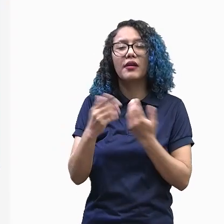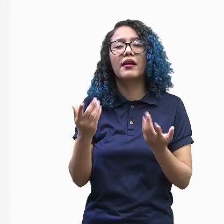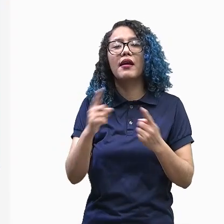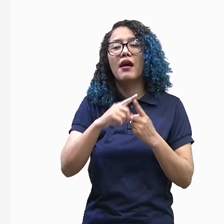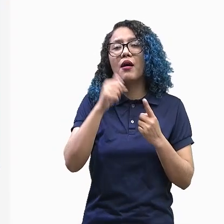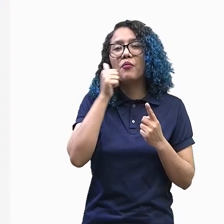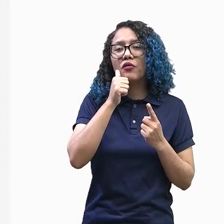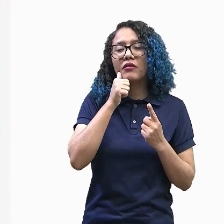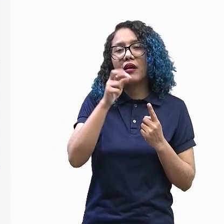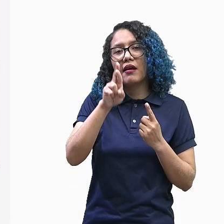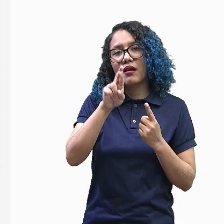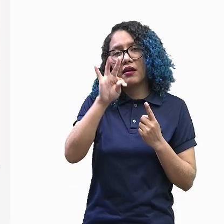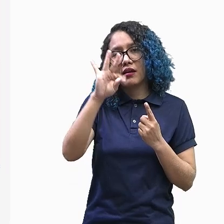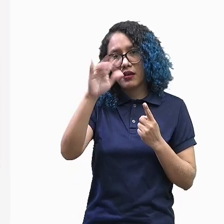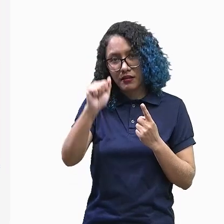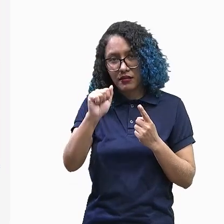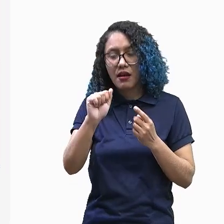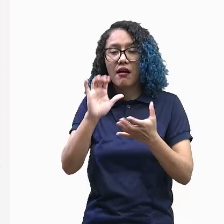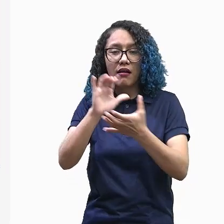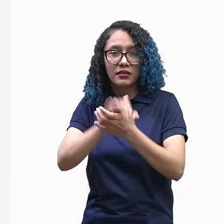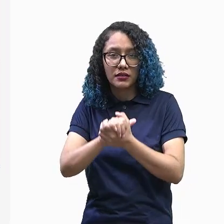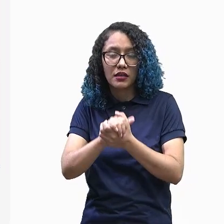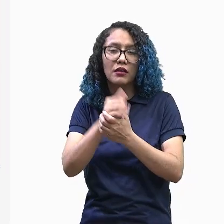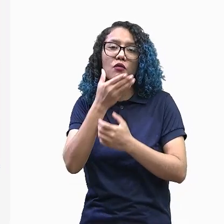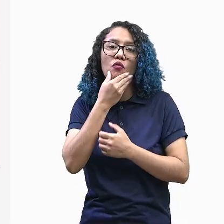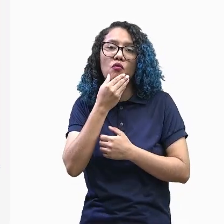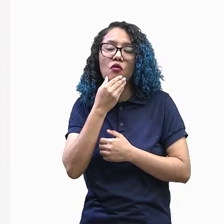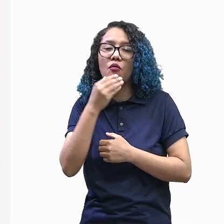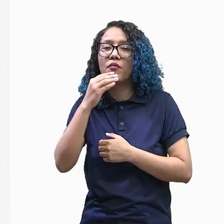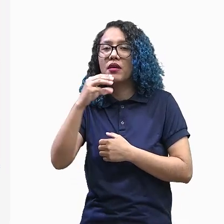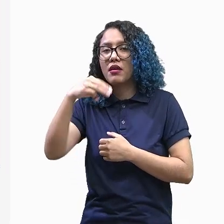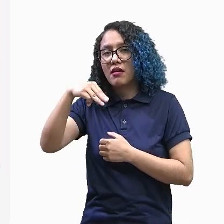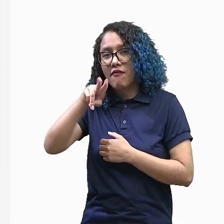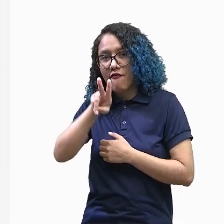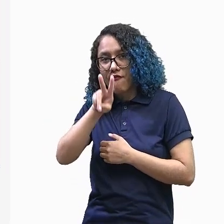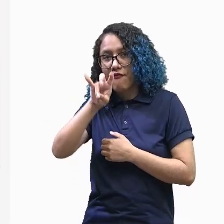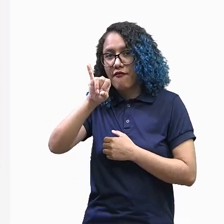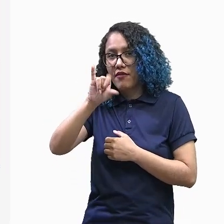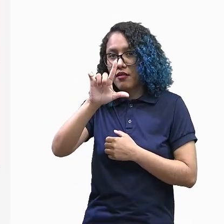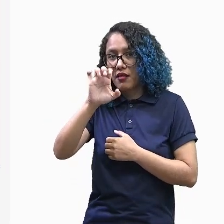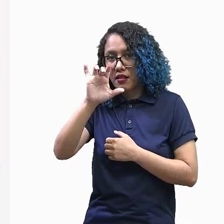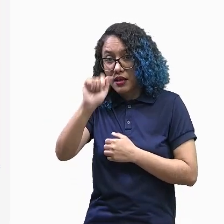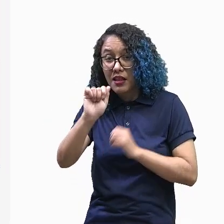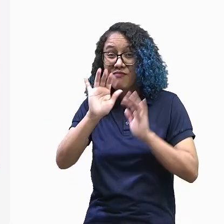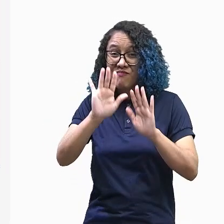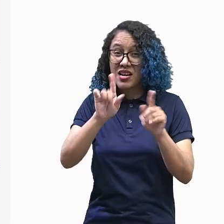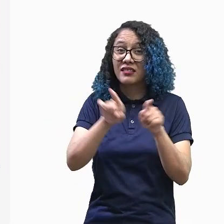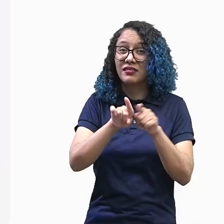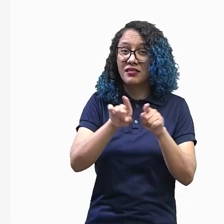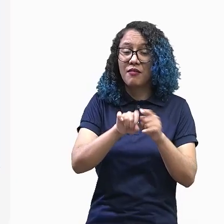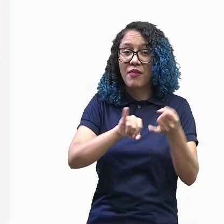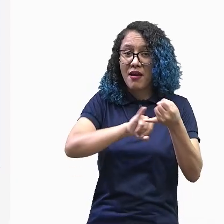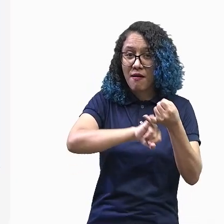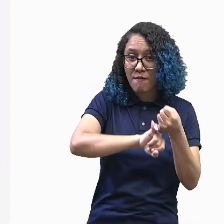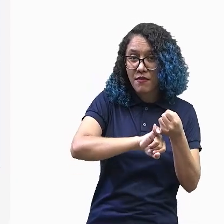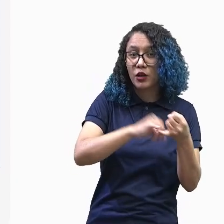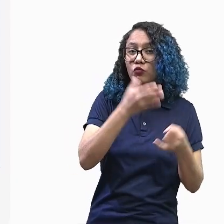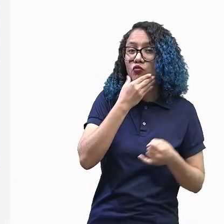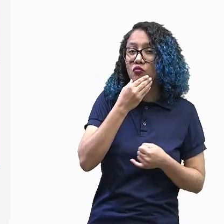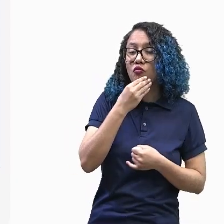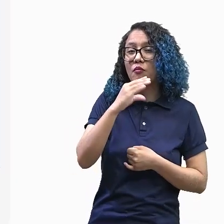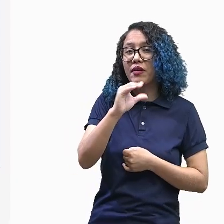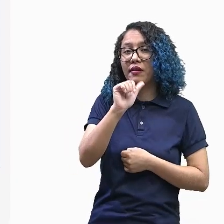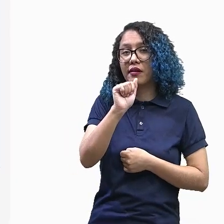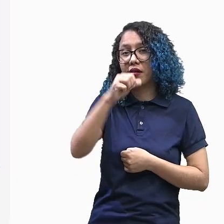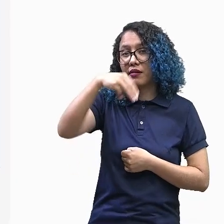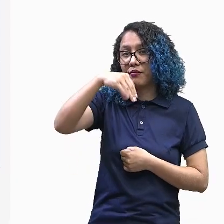Rita, né, que ela é casada com o Vilela e ao mesmo tempo ela torna-se amante do Camilo, né? Que no